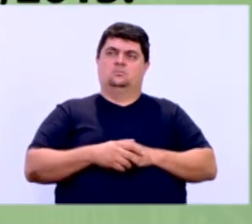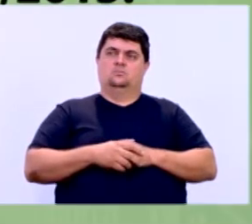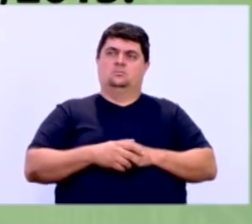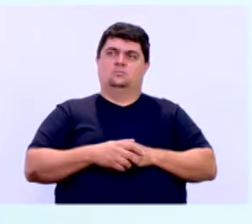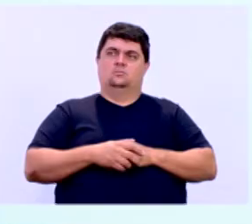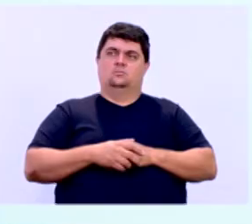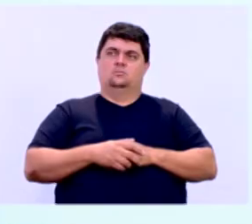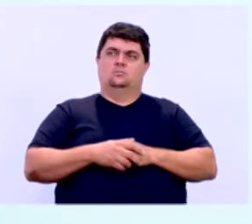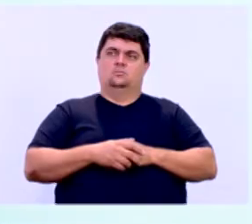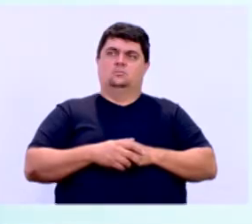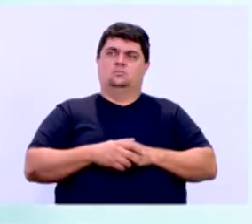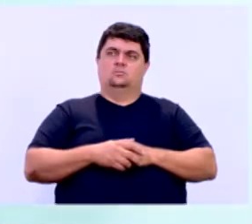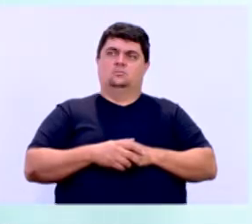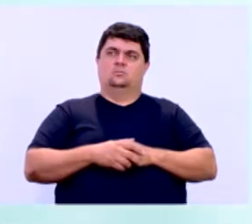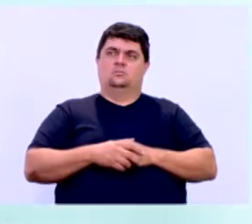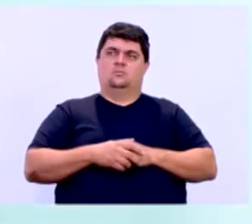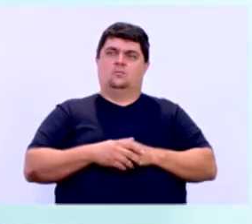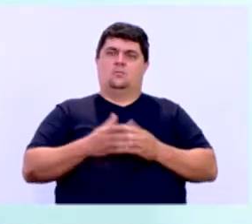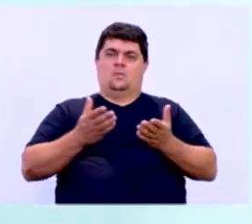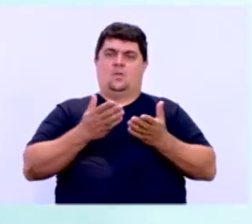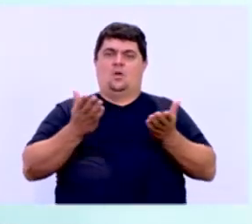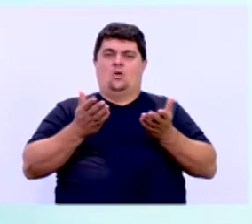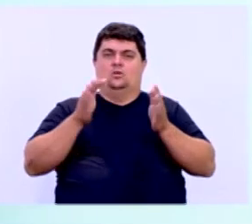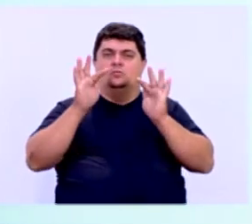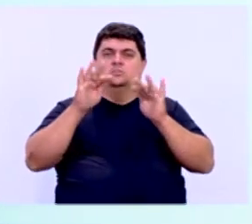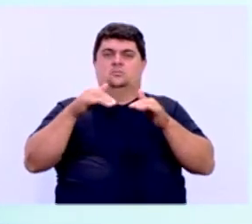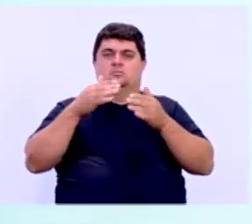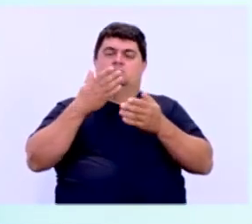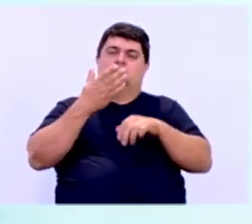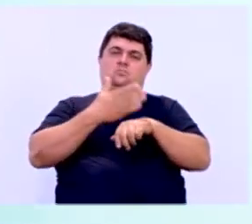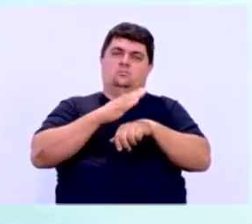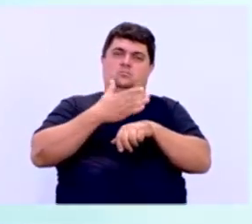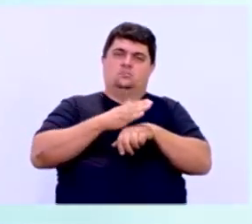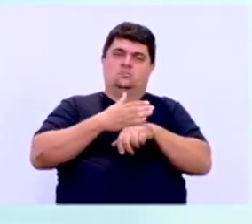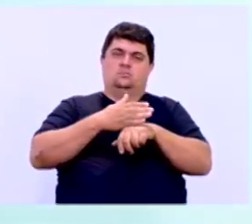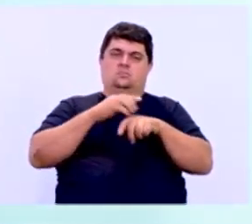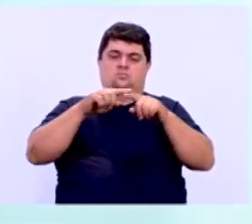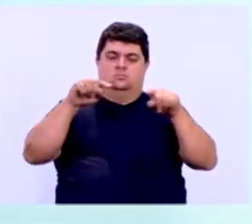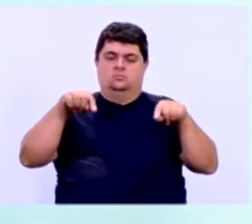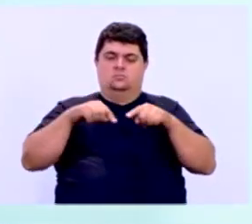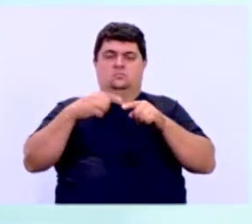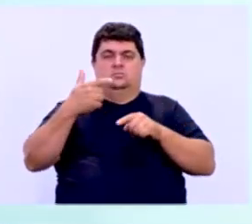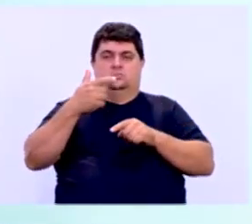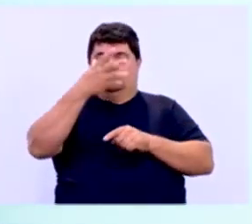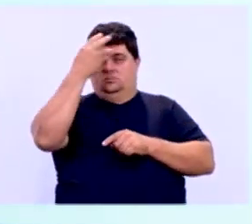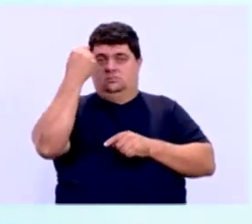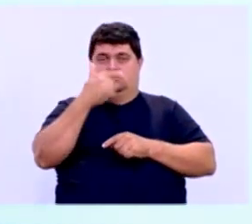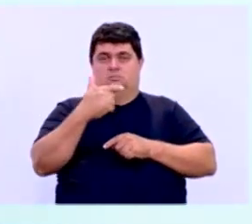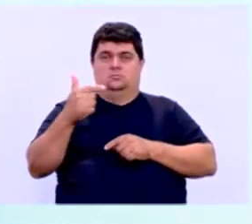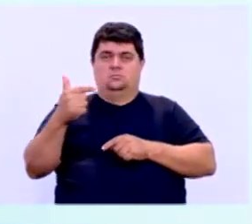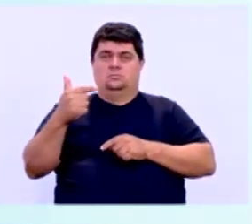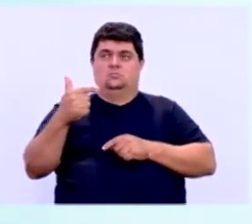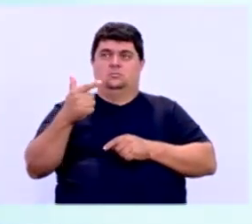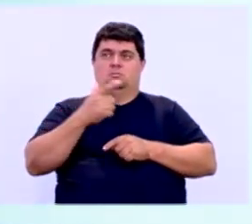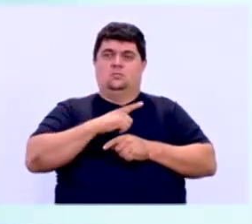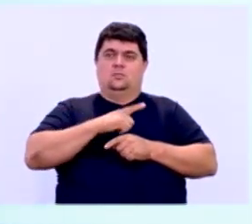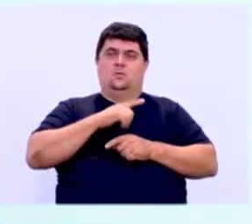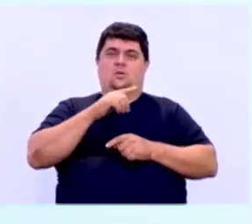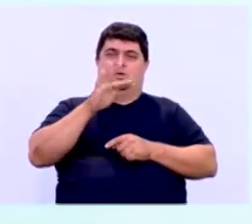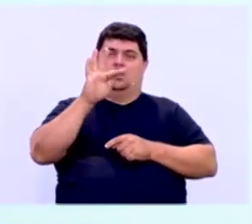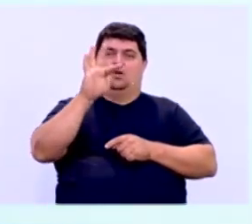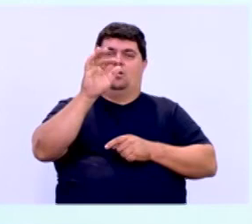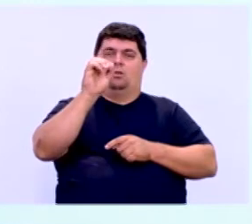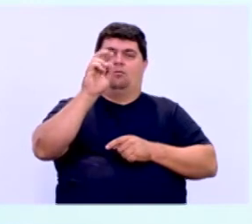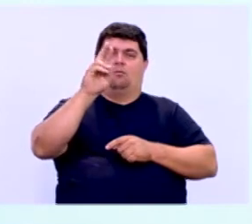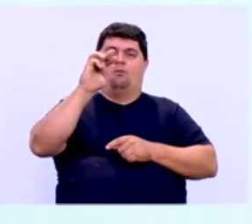Pessoal, então, com isso, né, nós encerramos as nossas atividades de sala, né? Não esqueçam que nós temos um fórum que